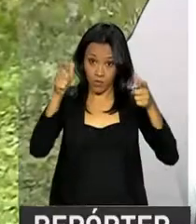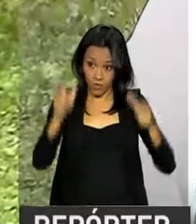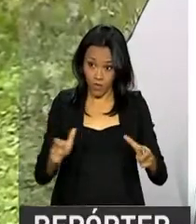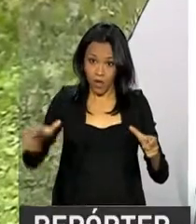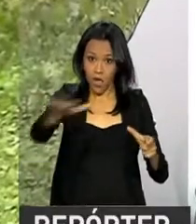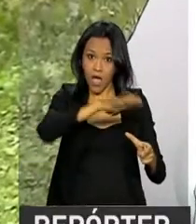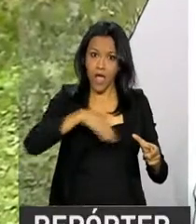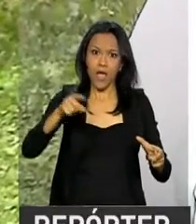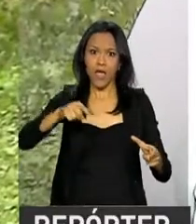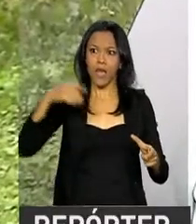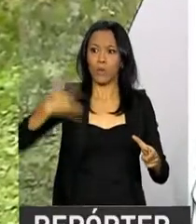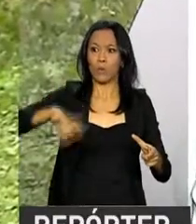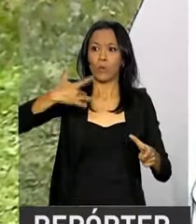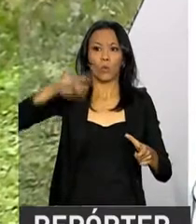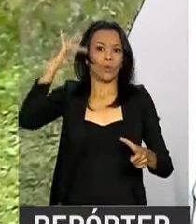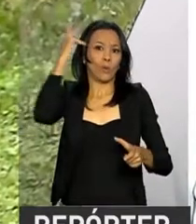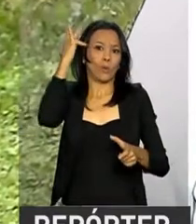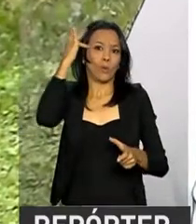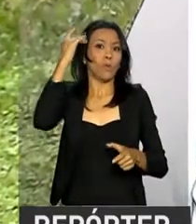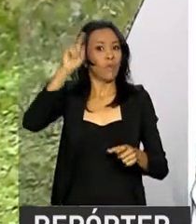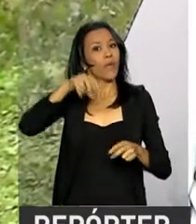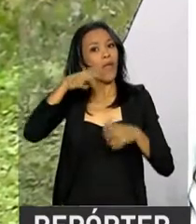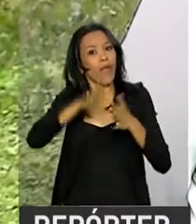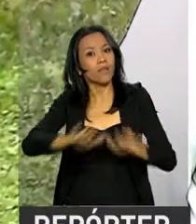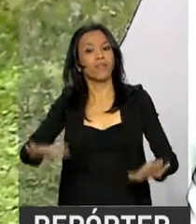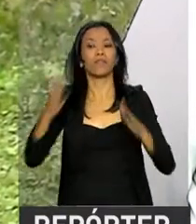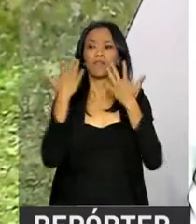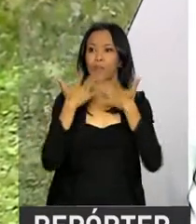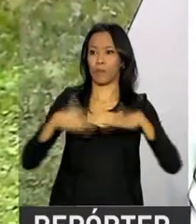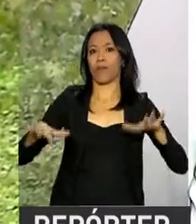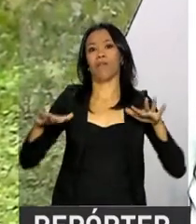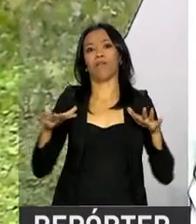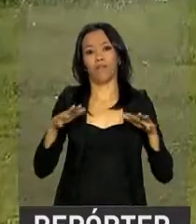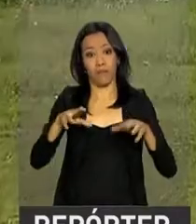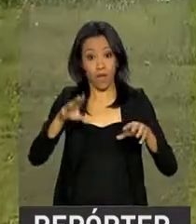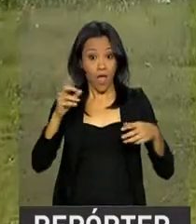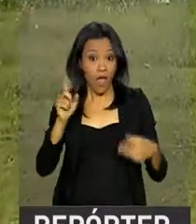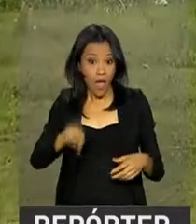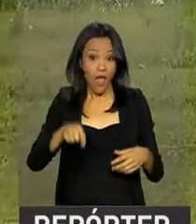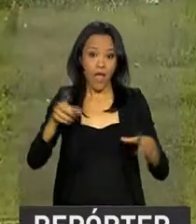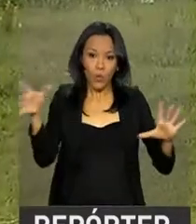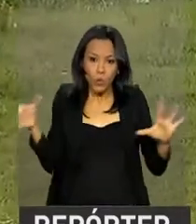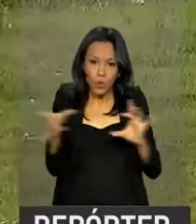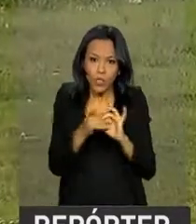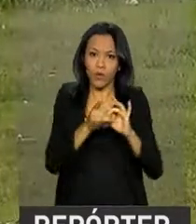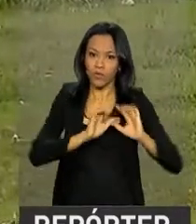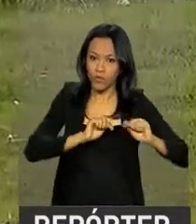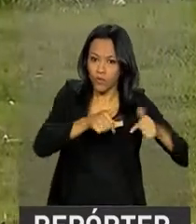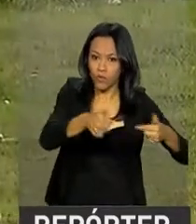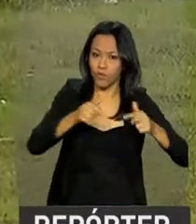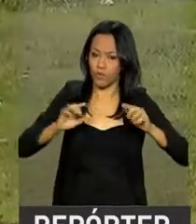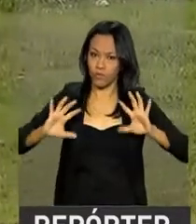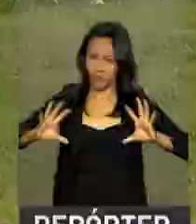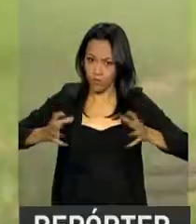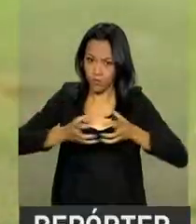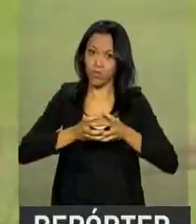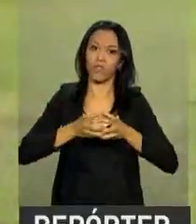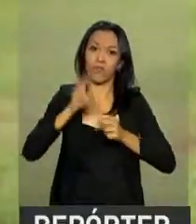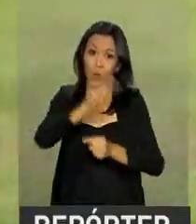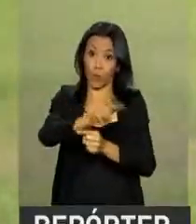rico justamente por ser como é e pra ele só essa união de esforços pela preservação